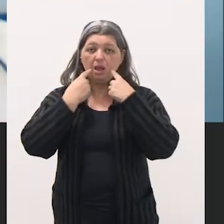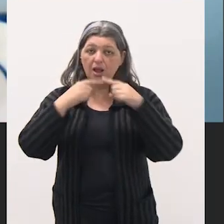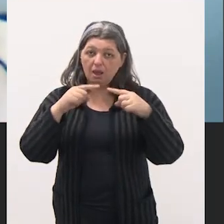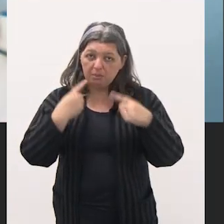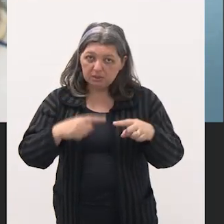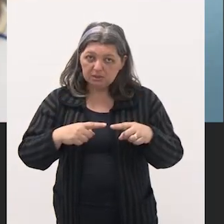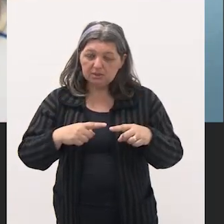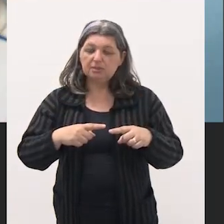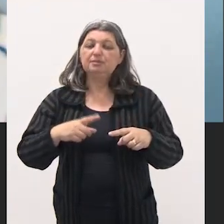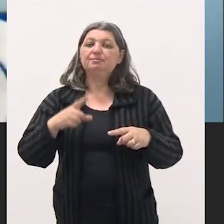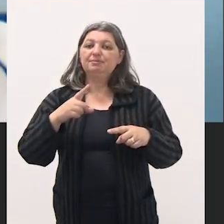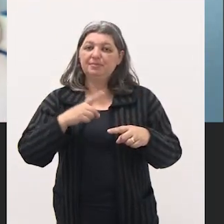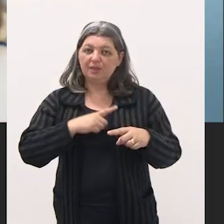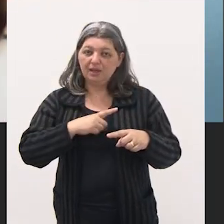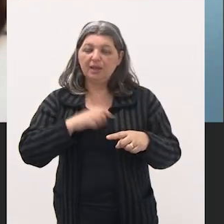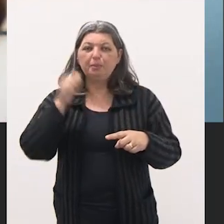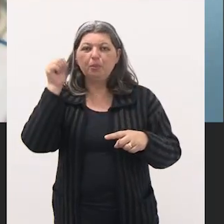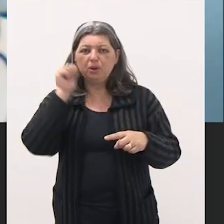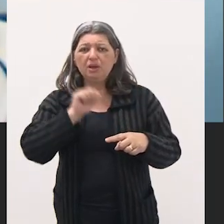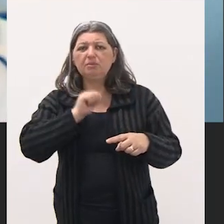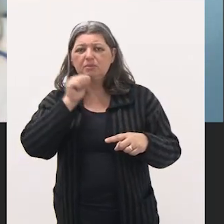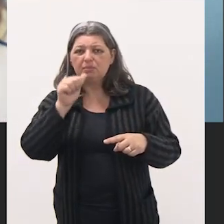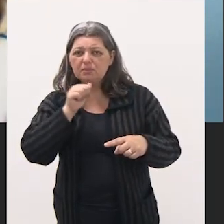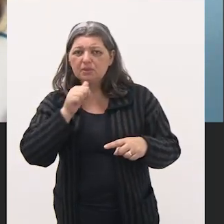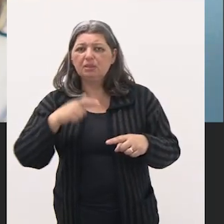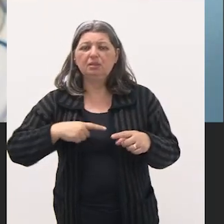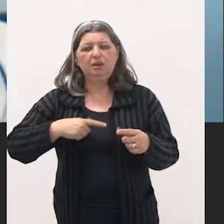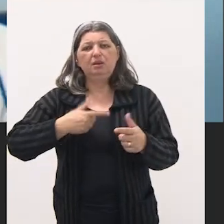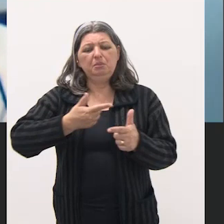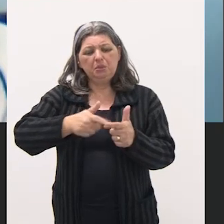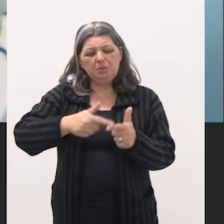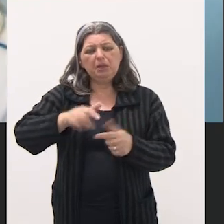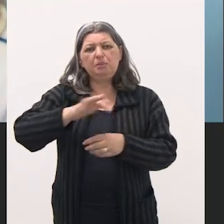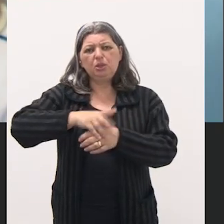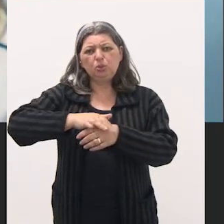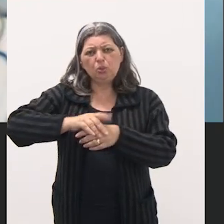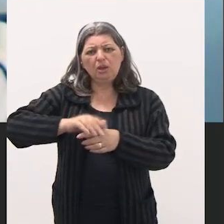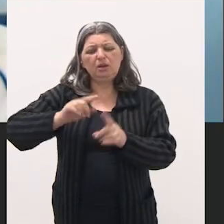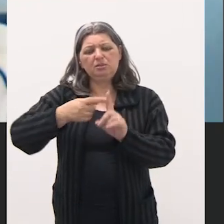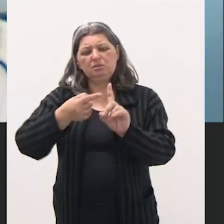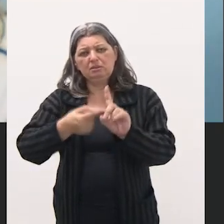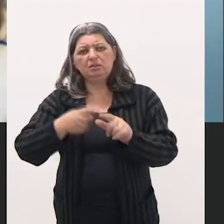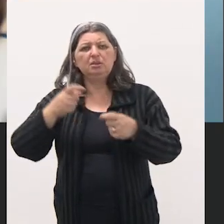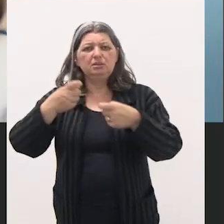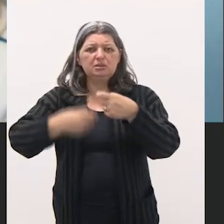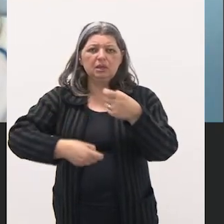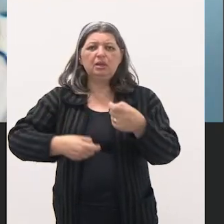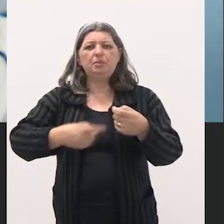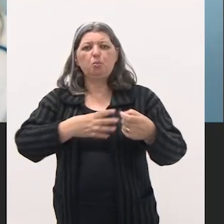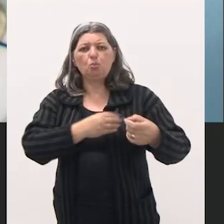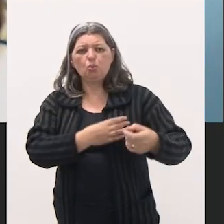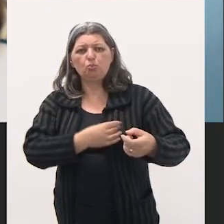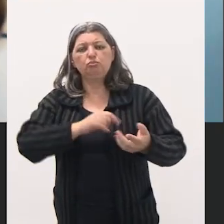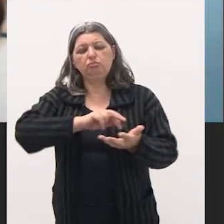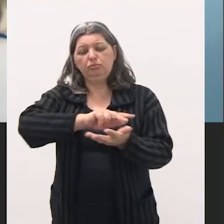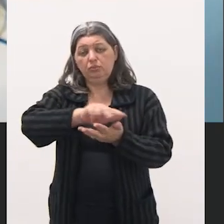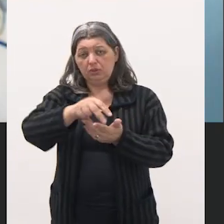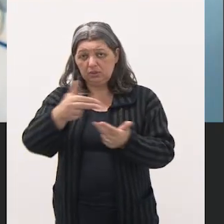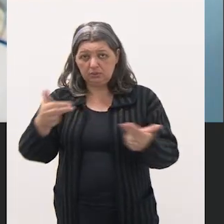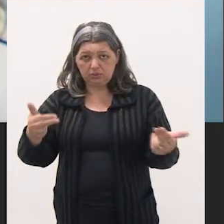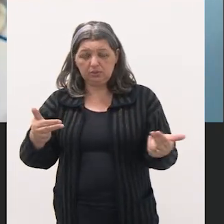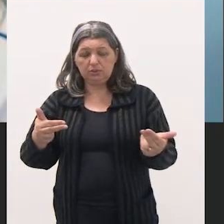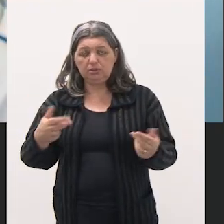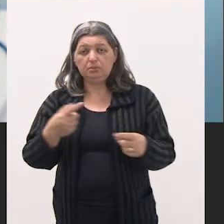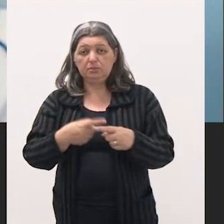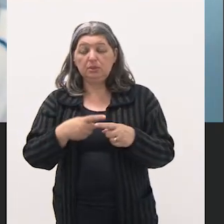população menstrua, tem infecção urinária, tem relação, engravida, amamenta. Você tem que garantir a